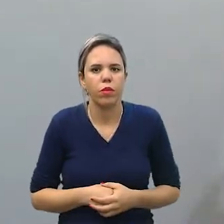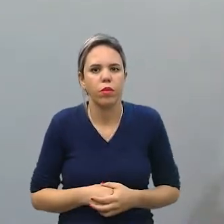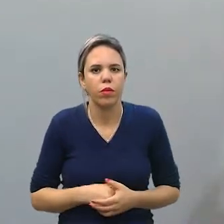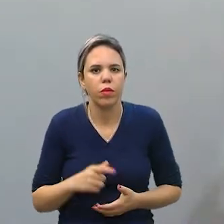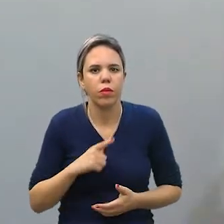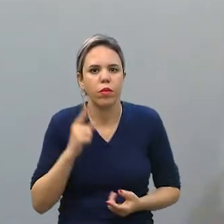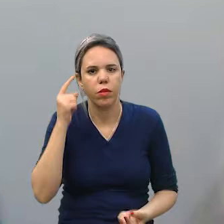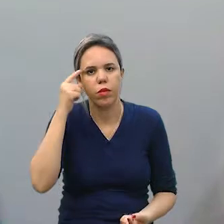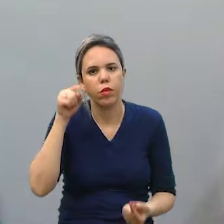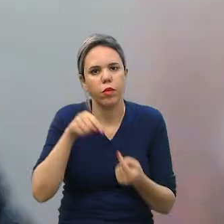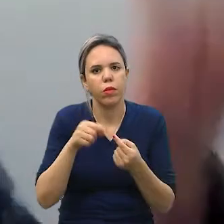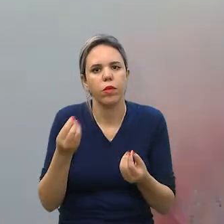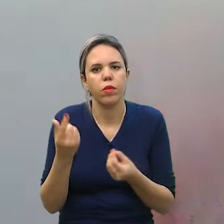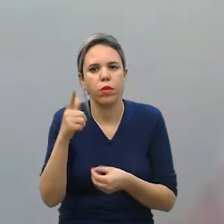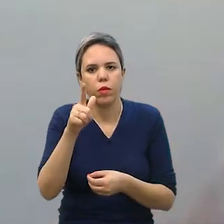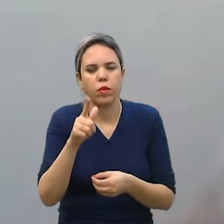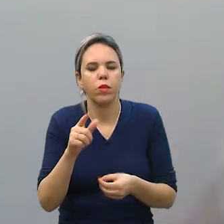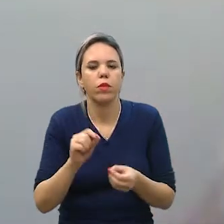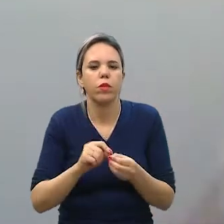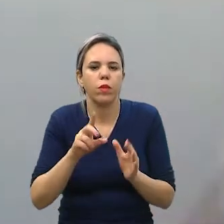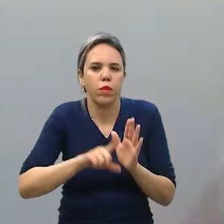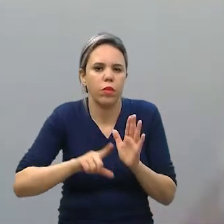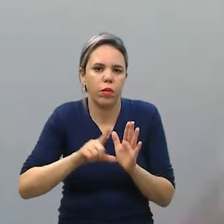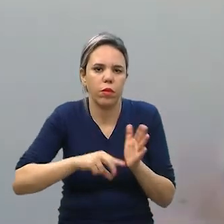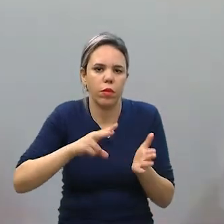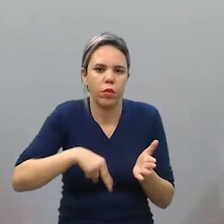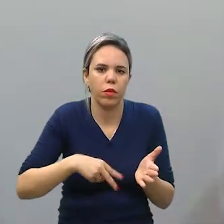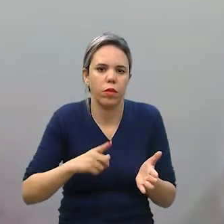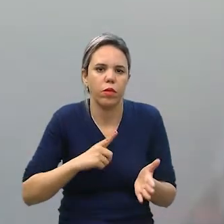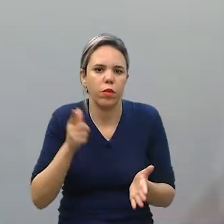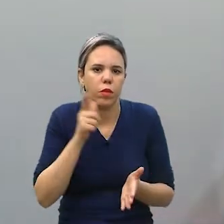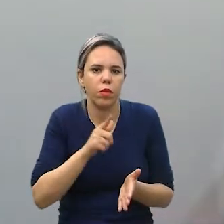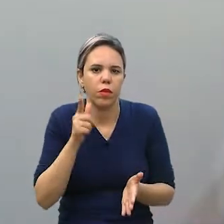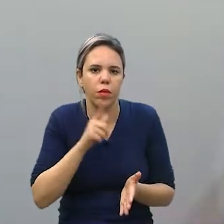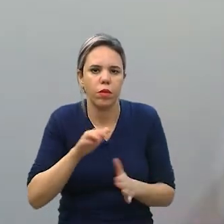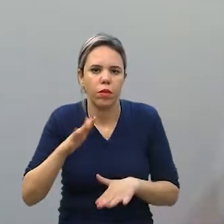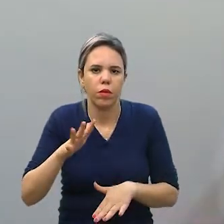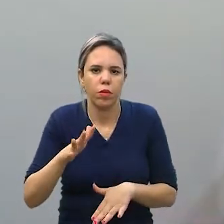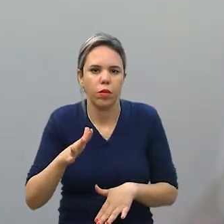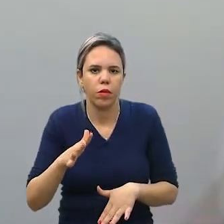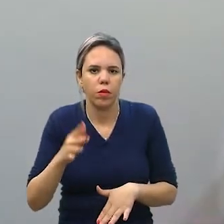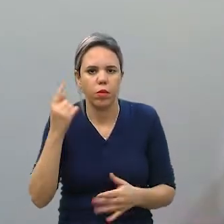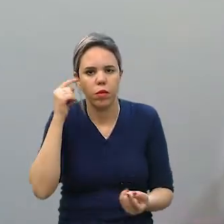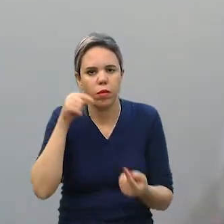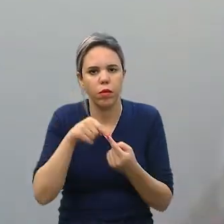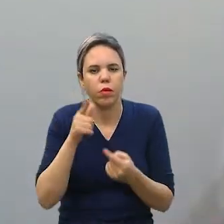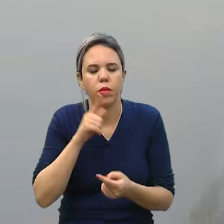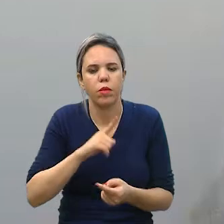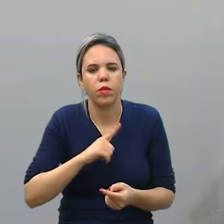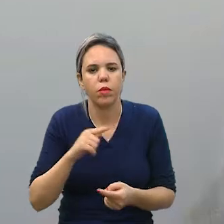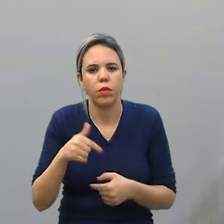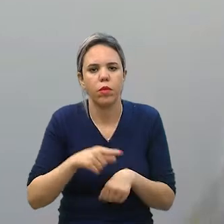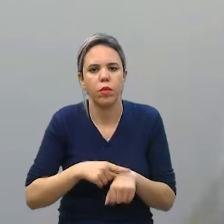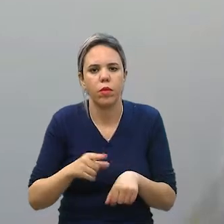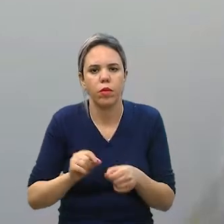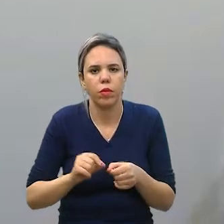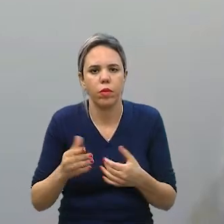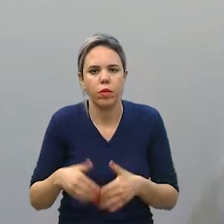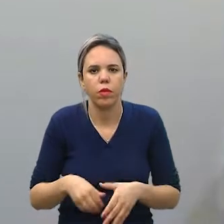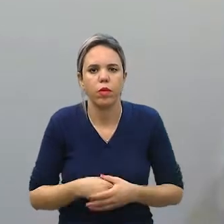você tem uma ideia de como é que outras obras foram abordadas, então a gente consegue ter mais ou menos uma ideia do que esperar no momento de fazer a